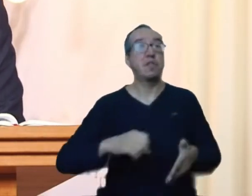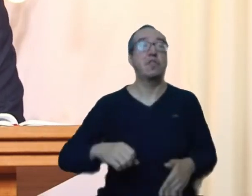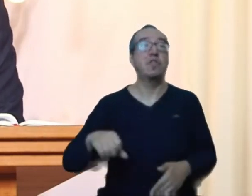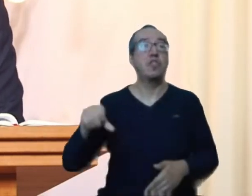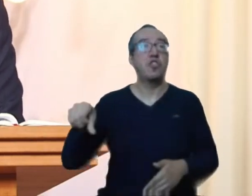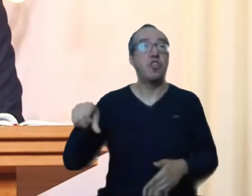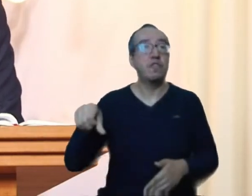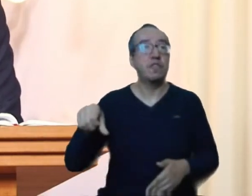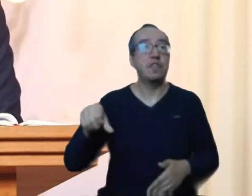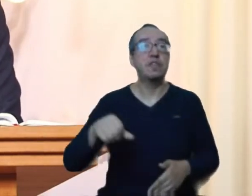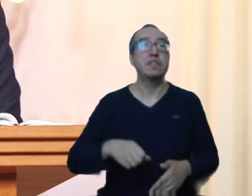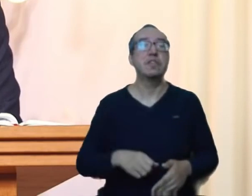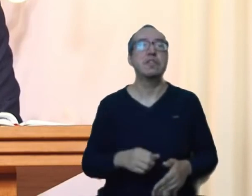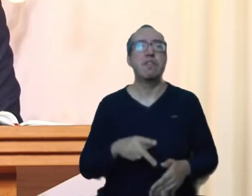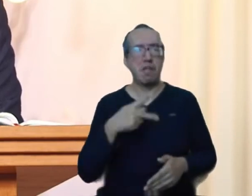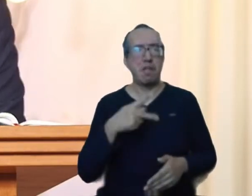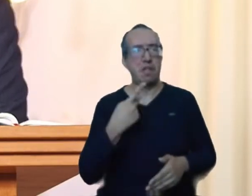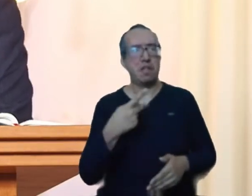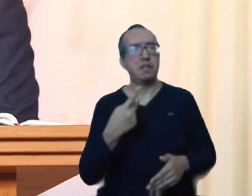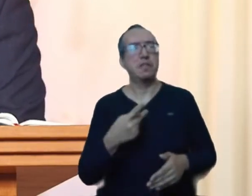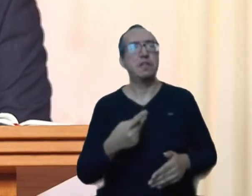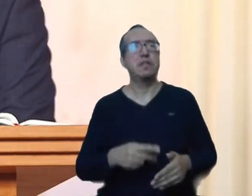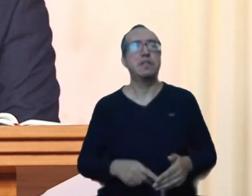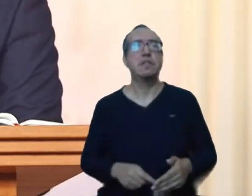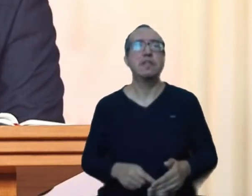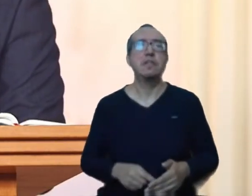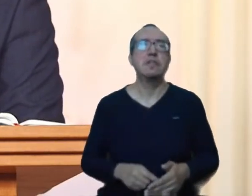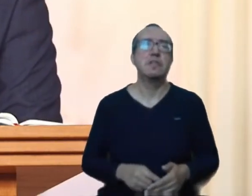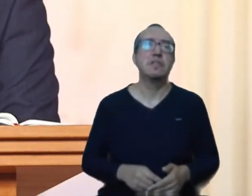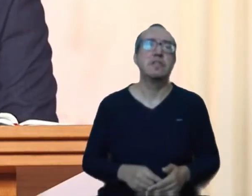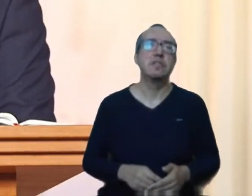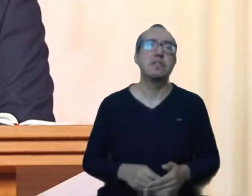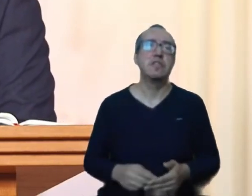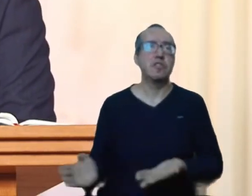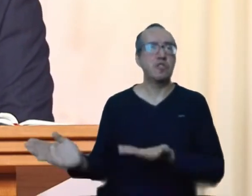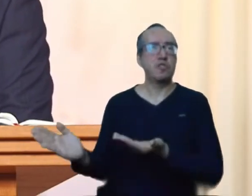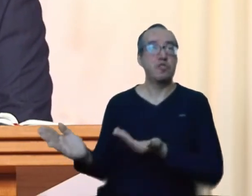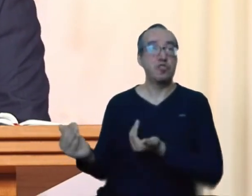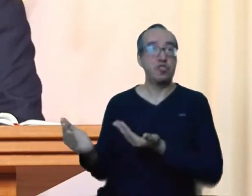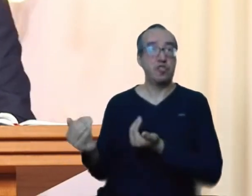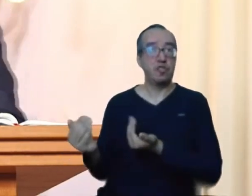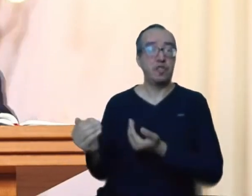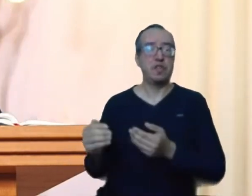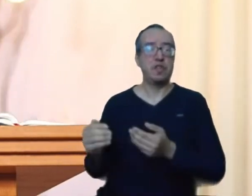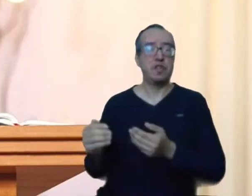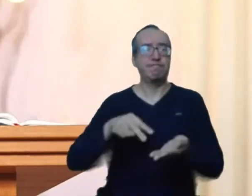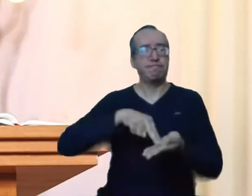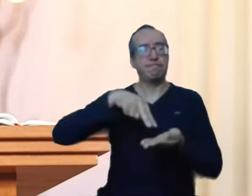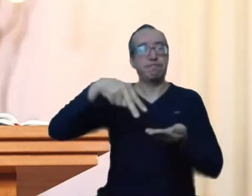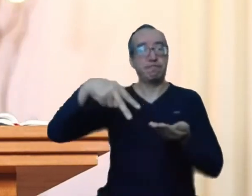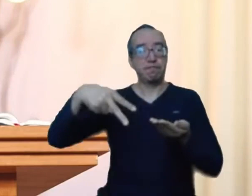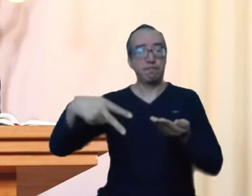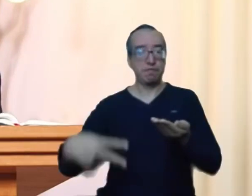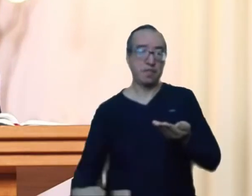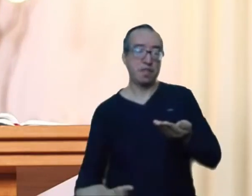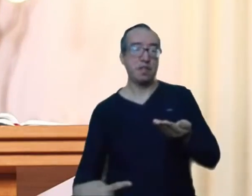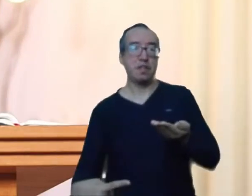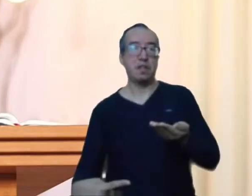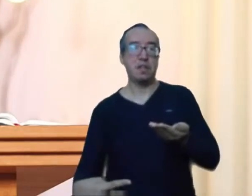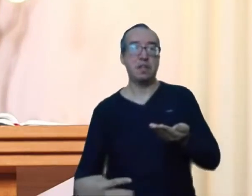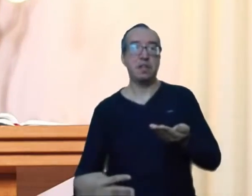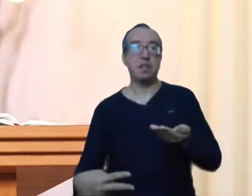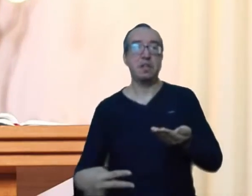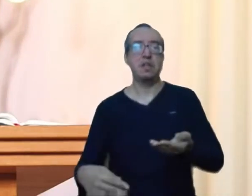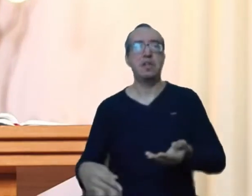diz que assim que o jovem caiu, ele foi levantado morto.